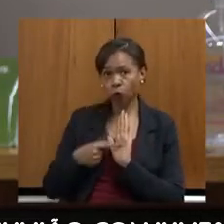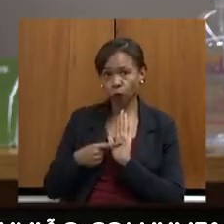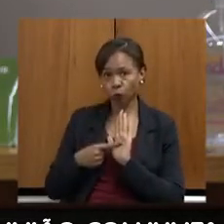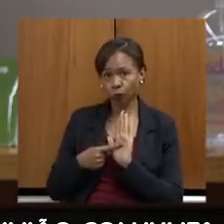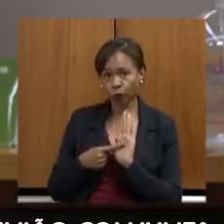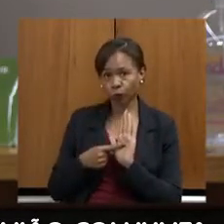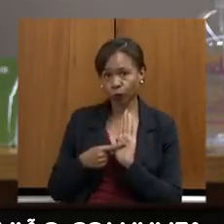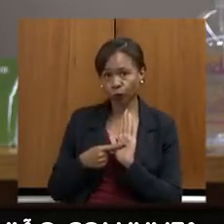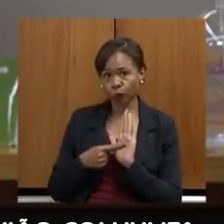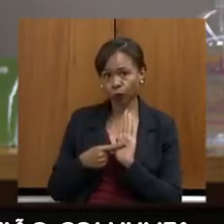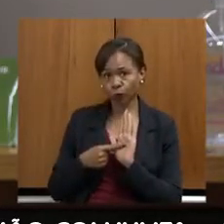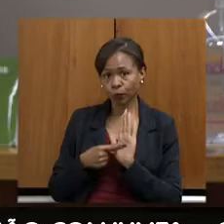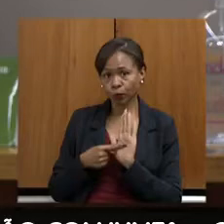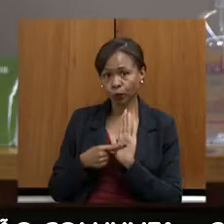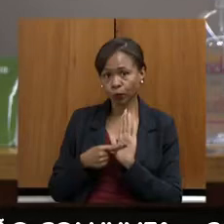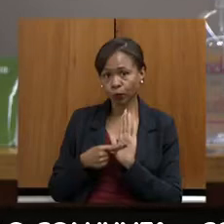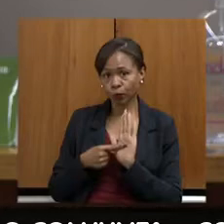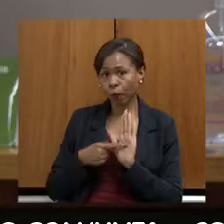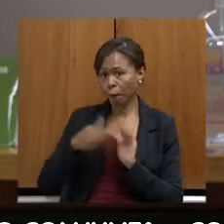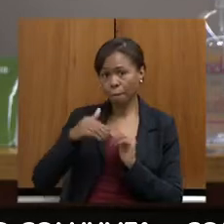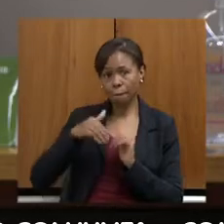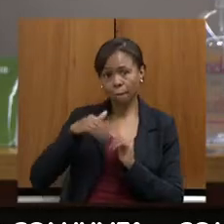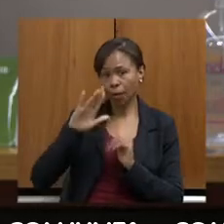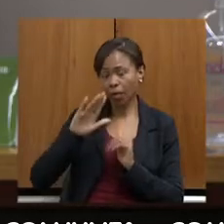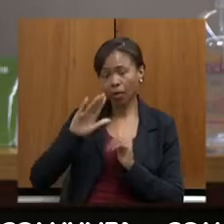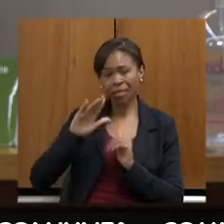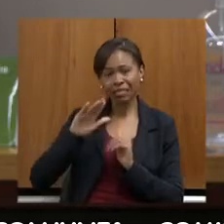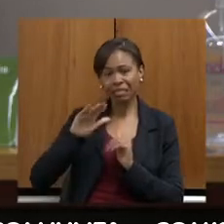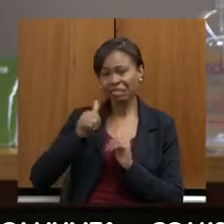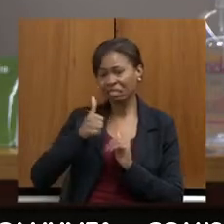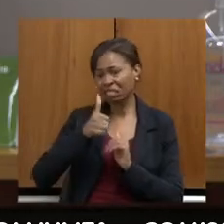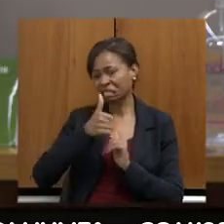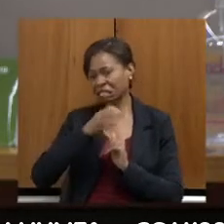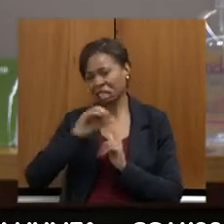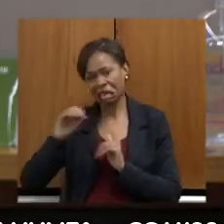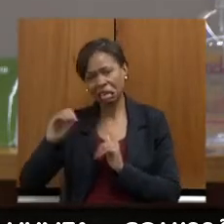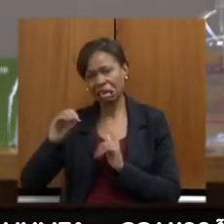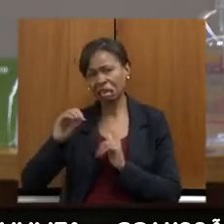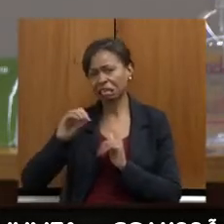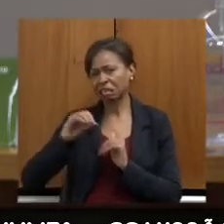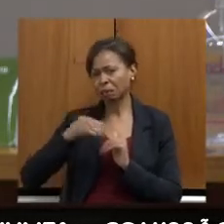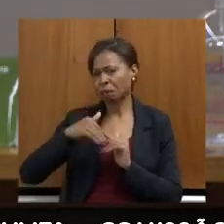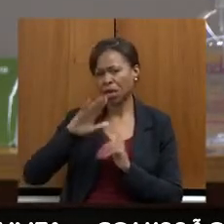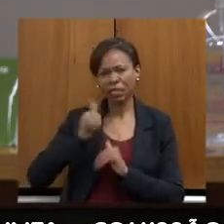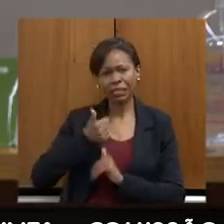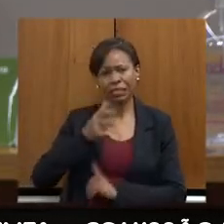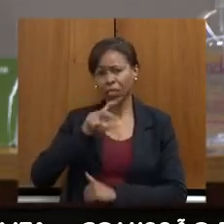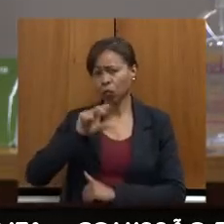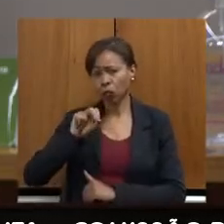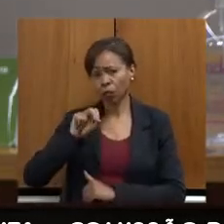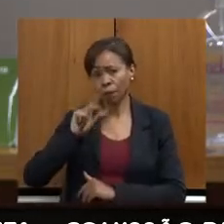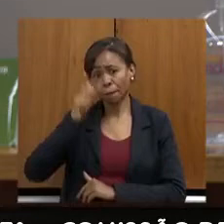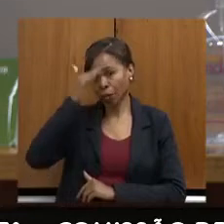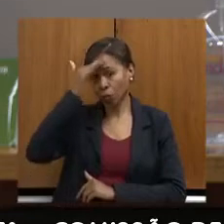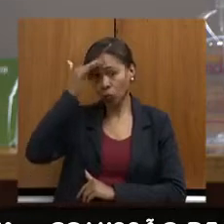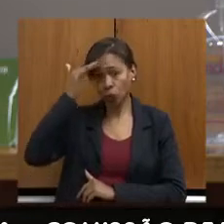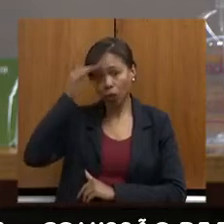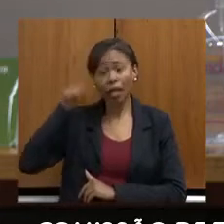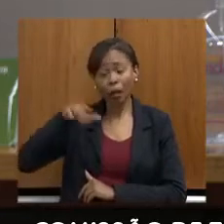há mais de 100 pessoas 150 pessoas do Bairro com inclusive